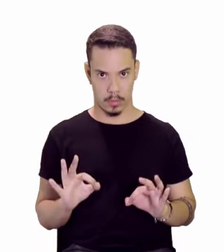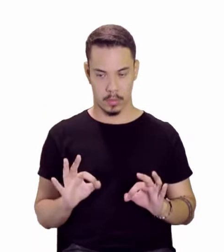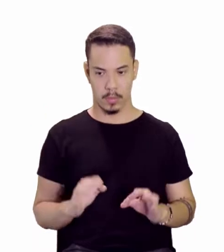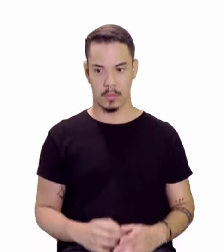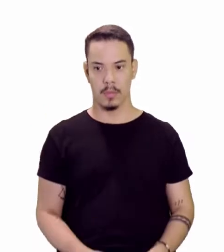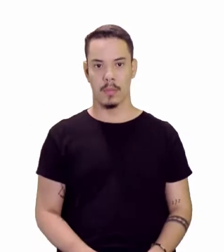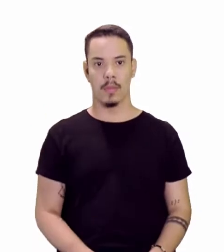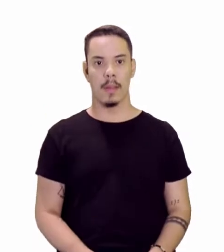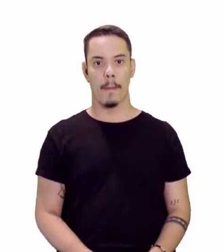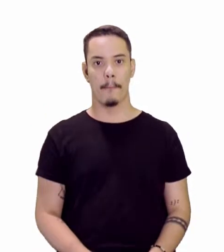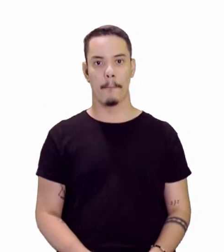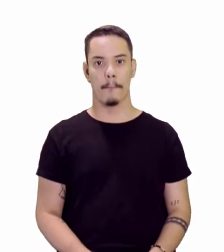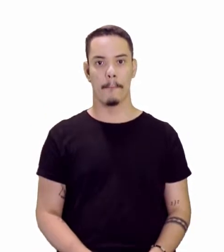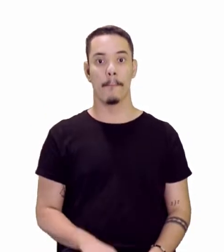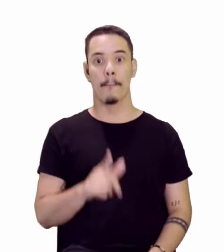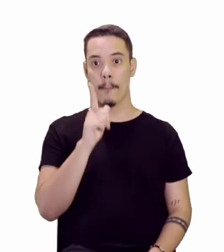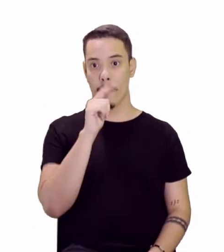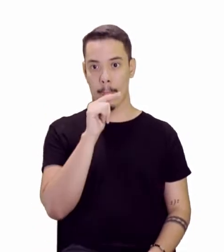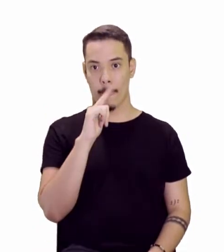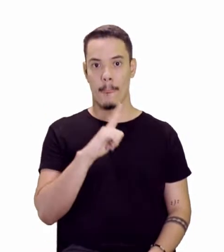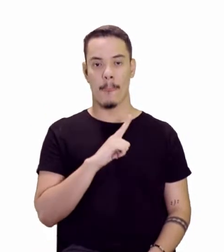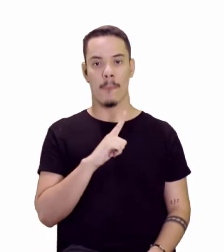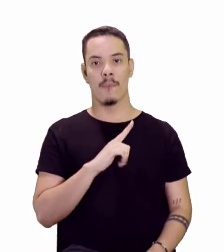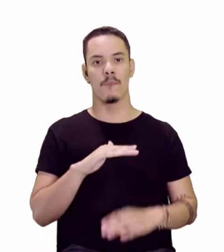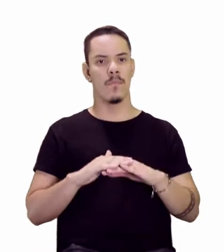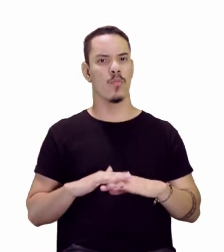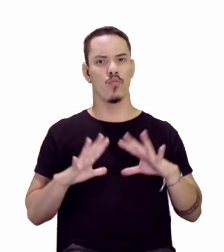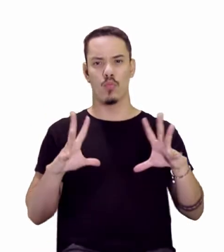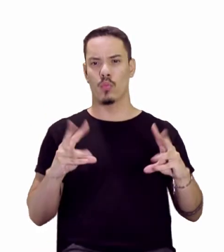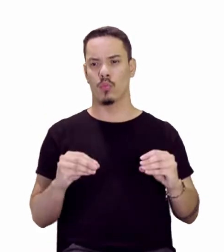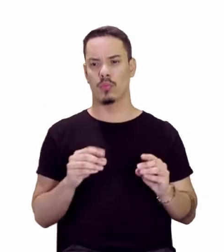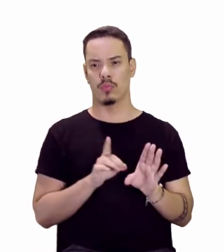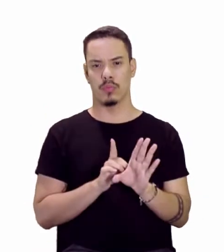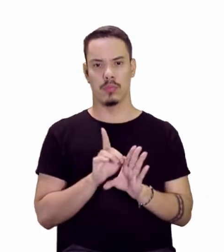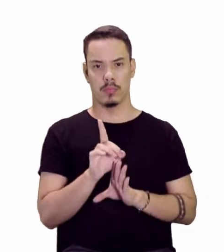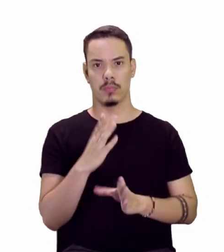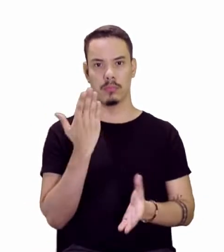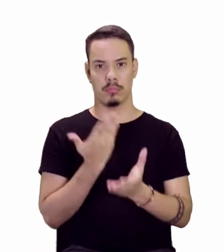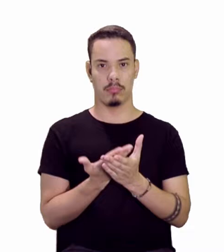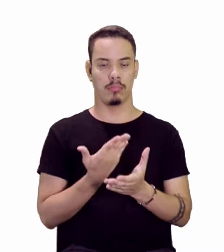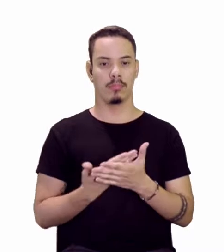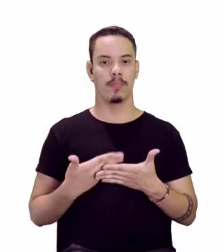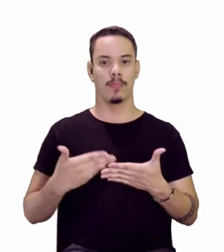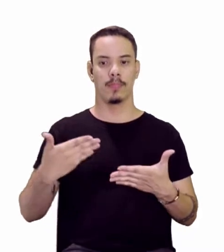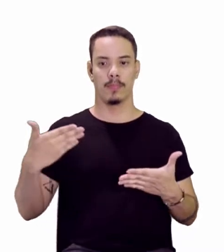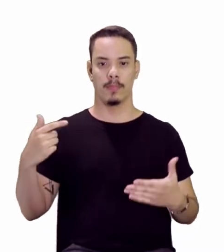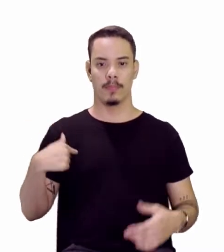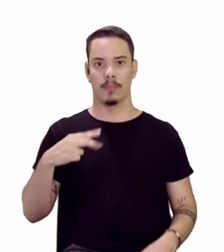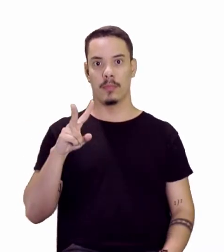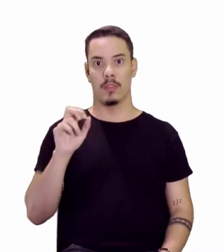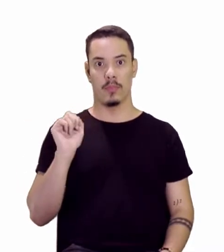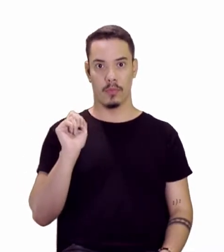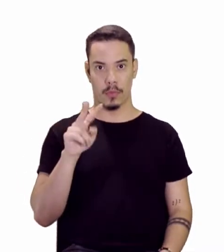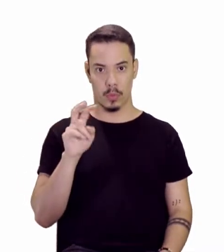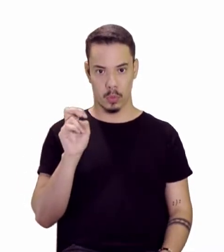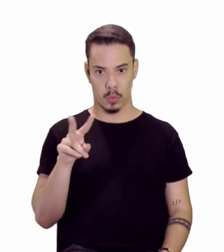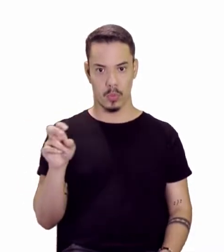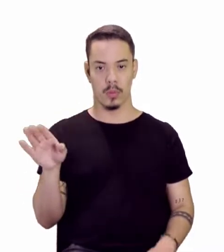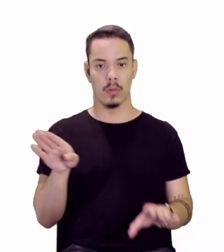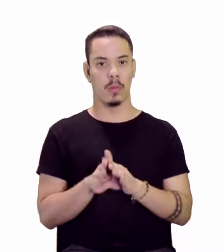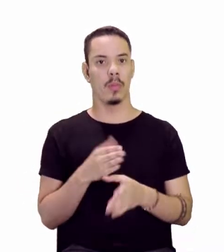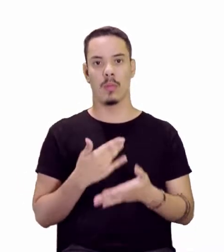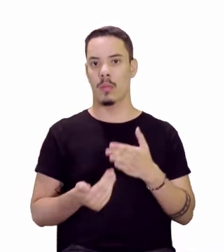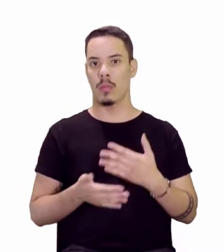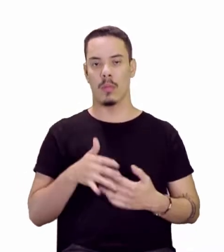Né? E o líquido exerce pressão em todas as direções, nós vimos isso nas aulas passadas, né, Décio? Então, qualquer corpo que